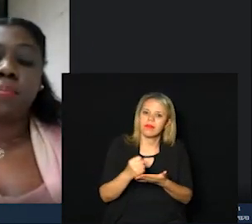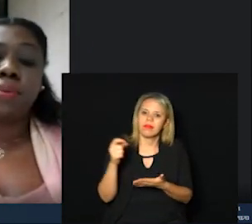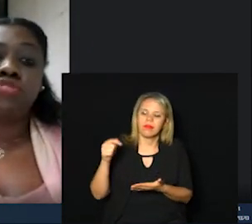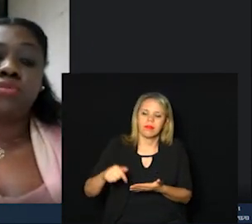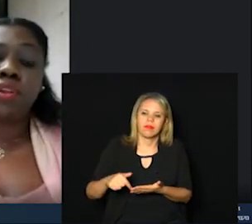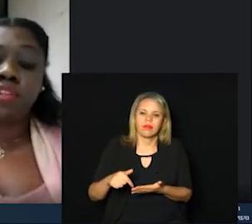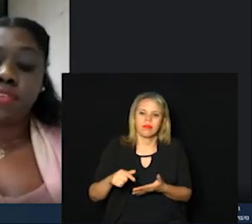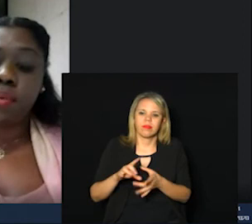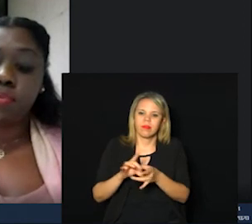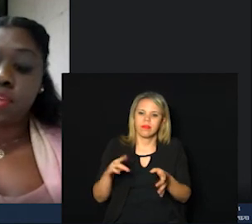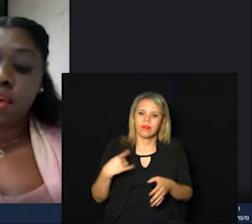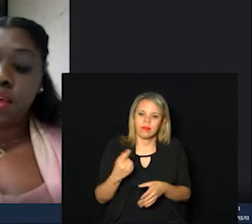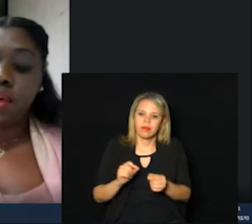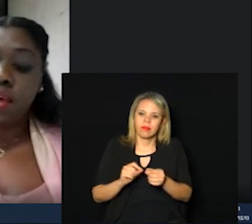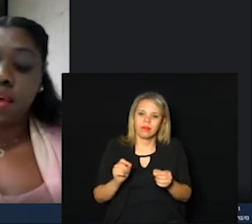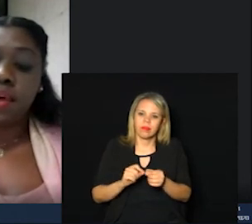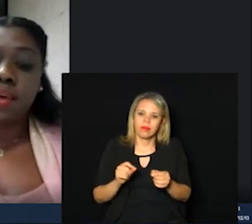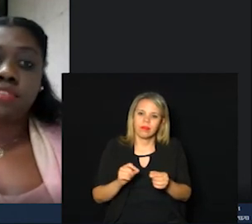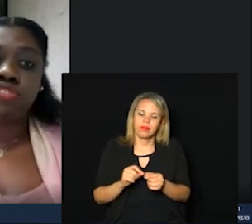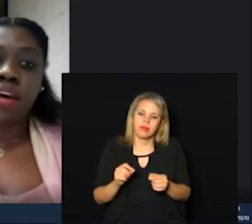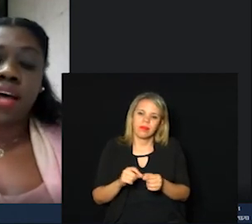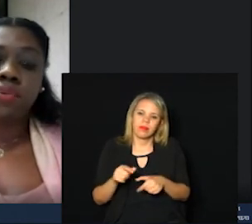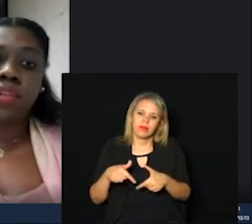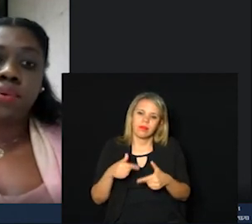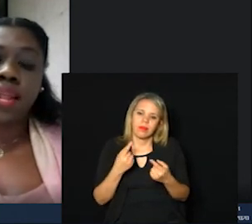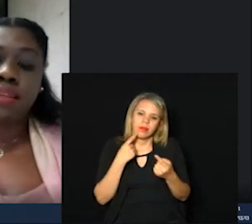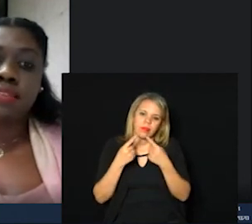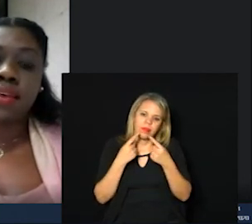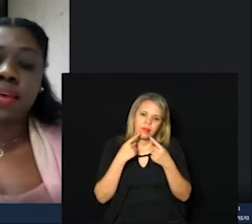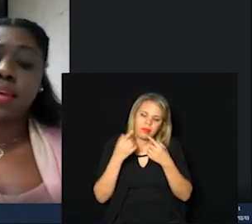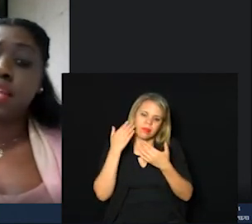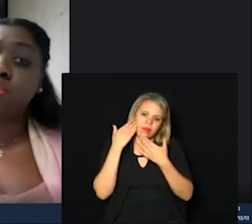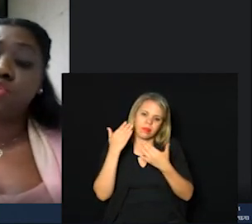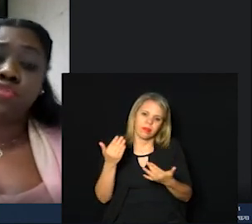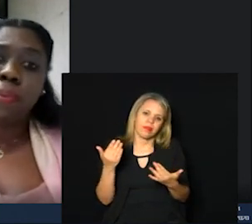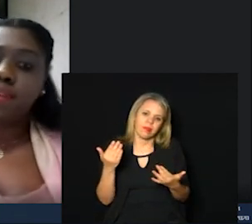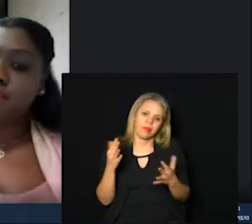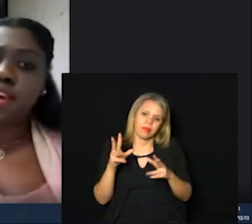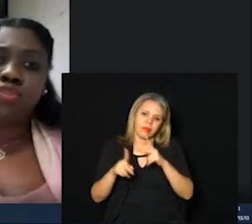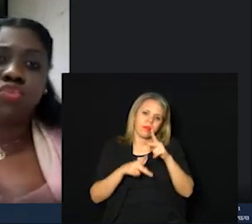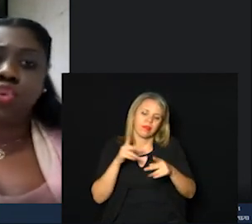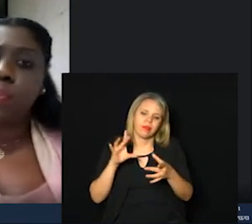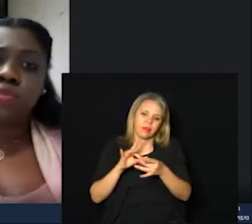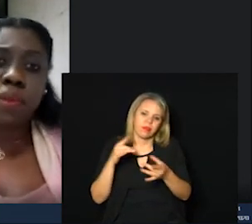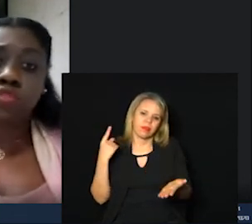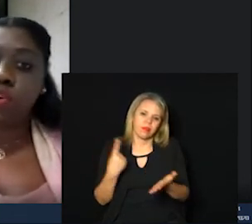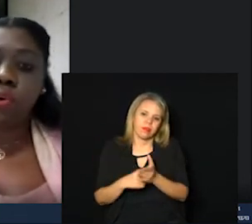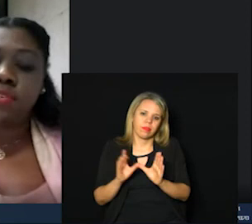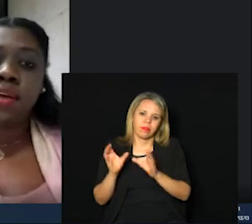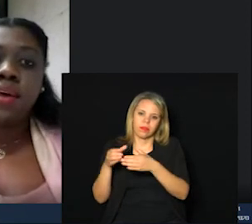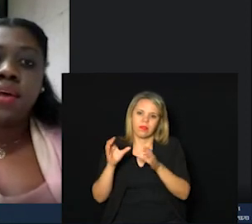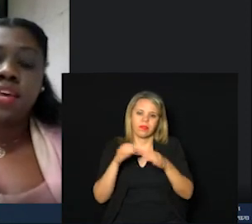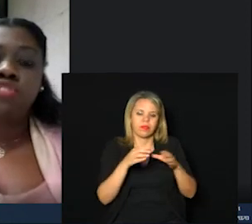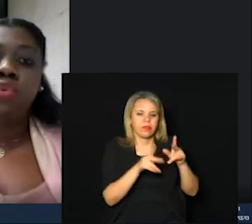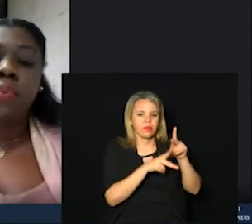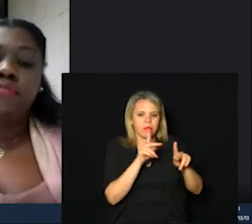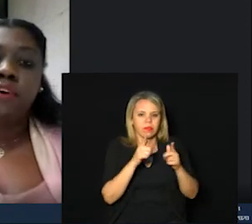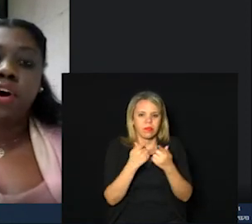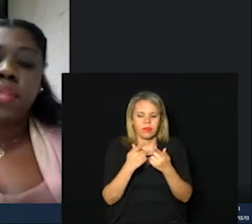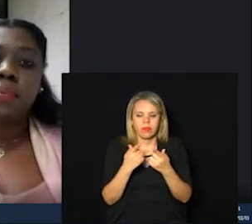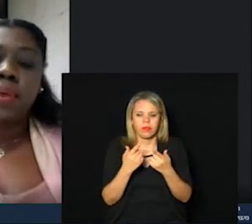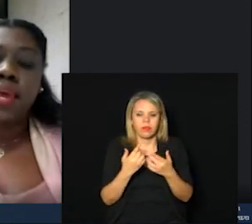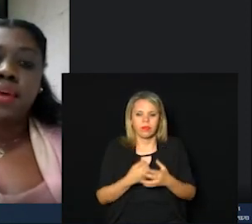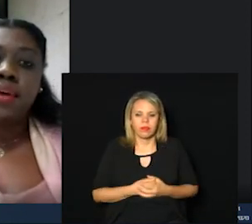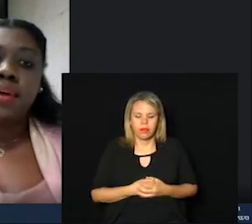estão permitindo que nós façamos esse diálogo. Então, agradecer aí todos os parceiros, grupos, pessoas que, de alguma